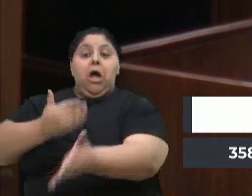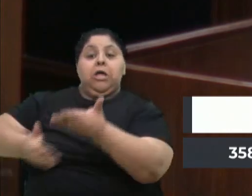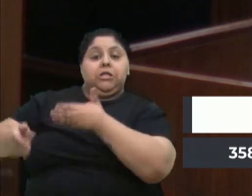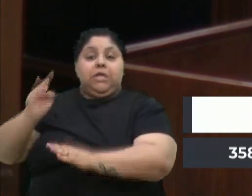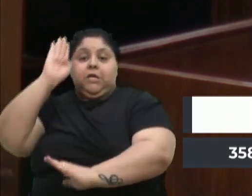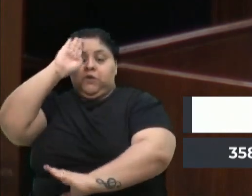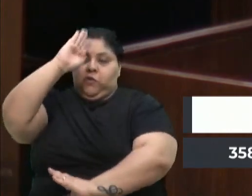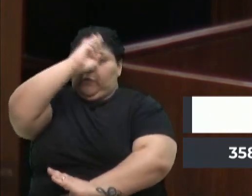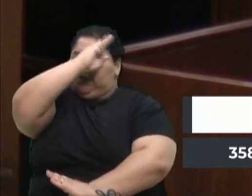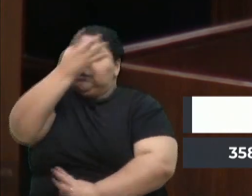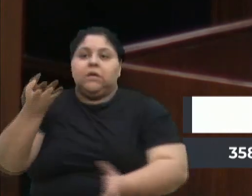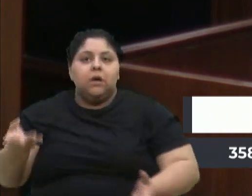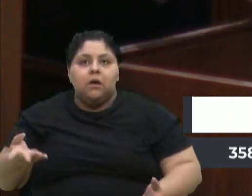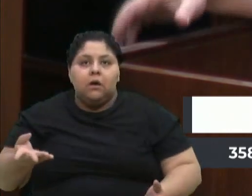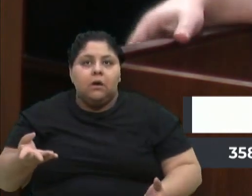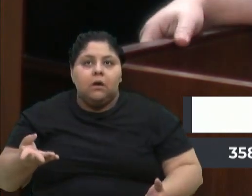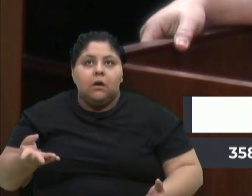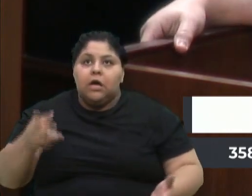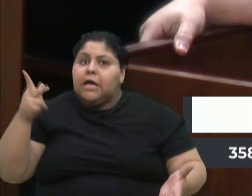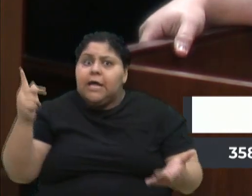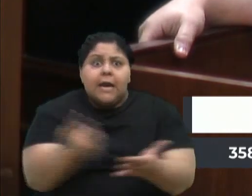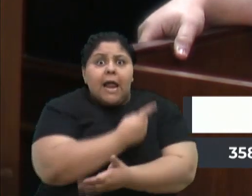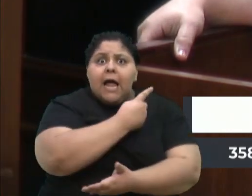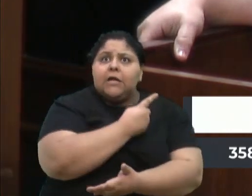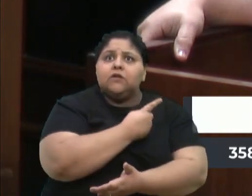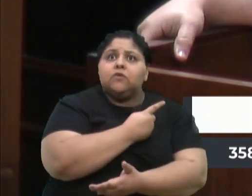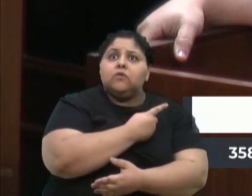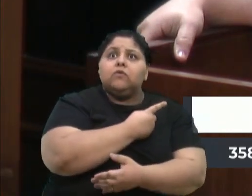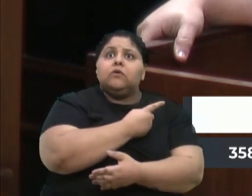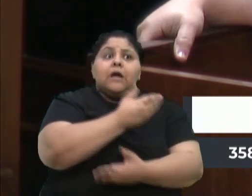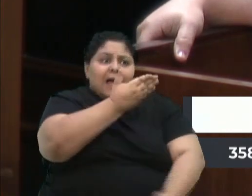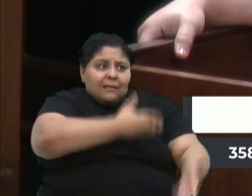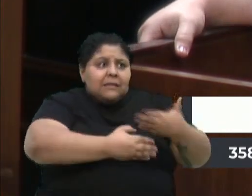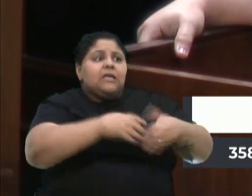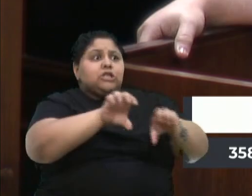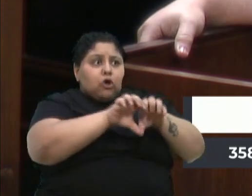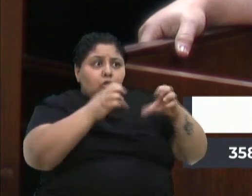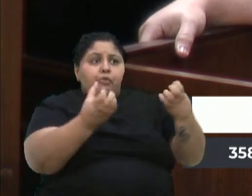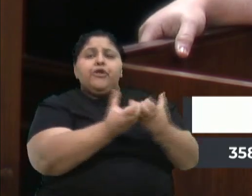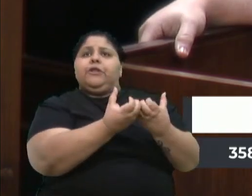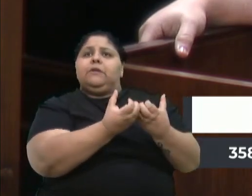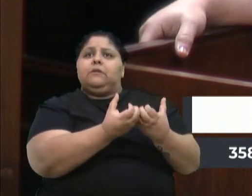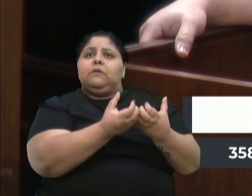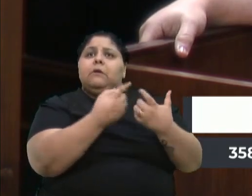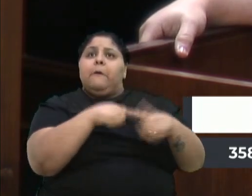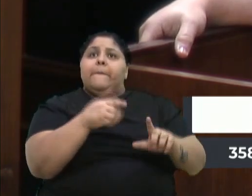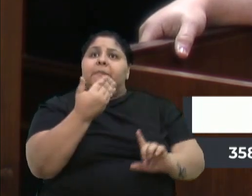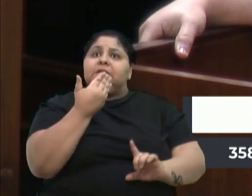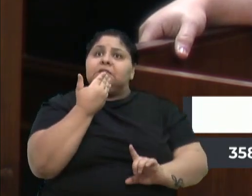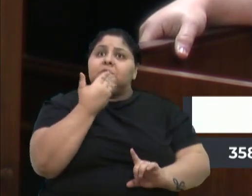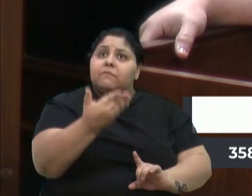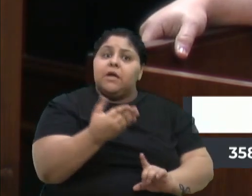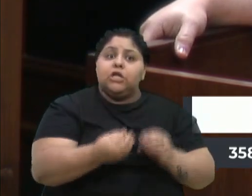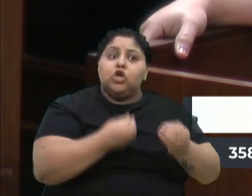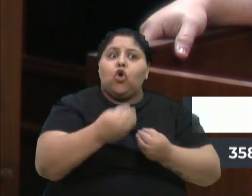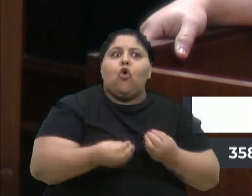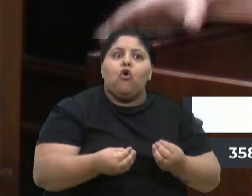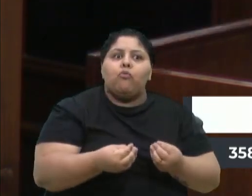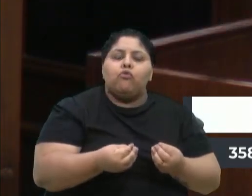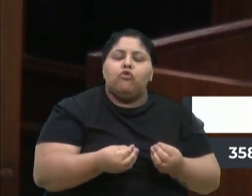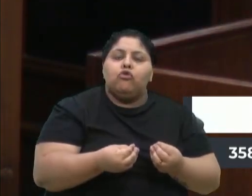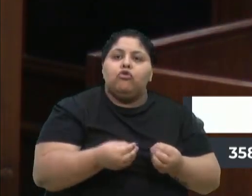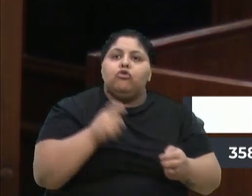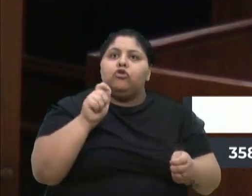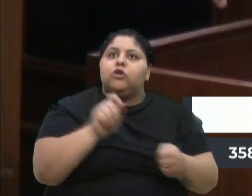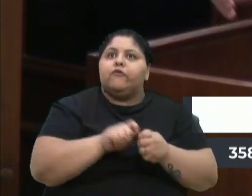comunidade. Talvez eu nem passe naquela rua lá, vereador Zanquim. Mas se me pede, como é que eu não vou fazer a indicação?